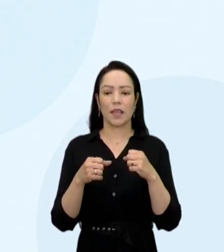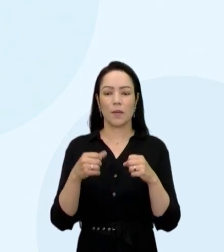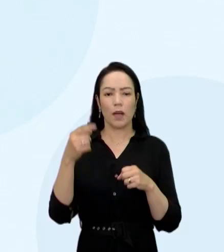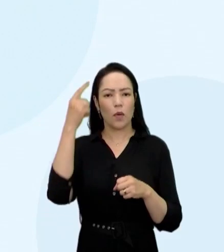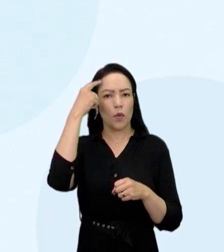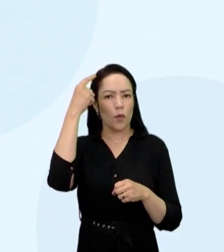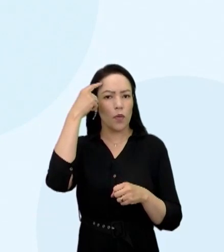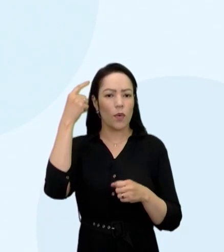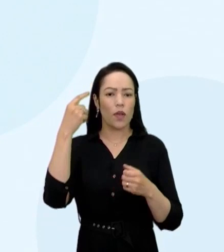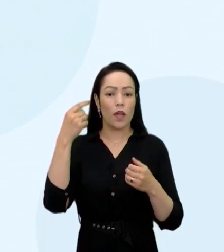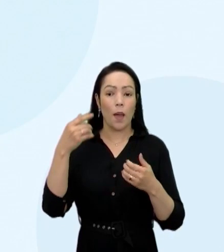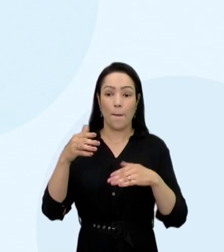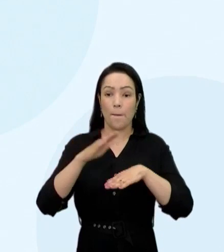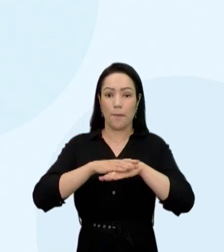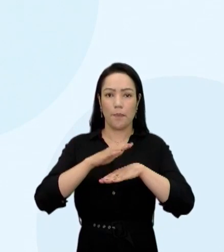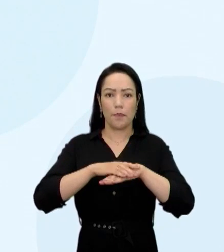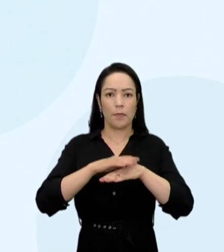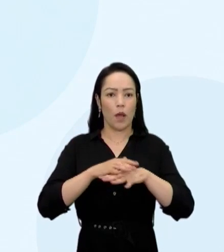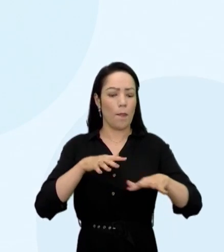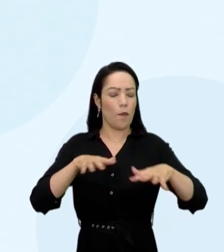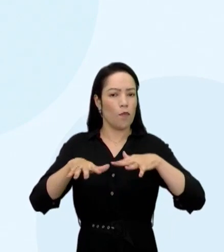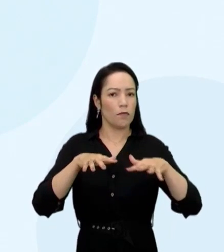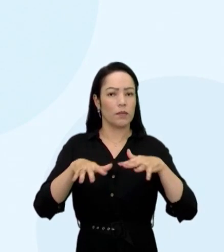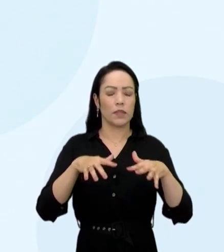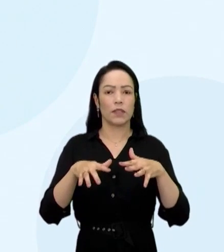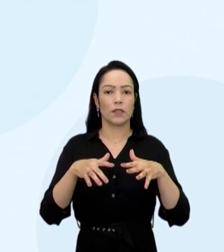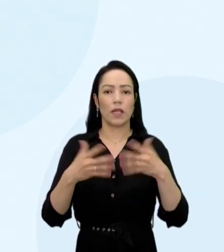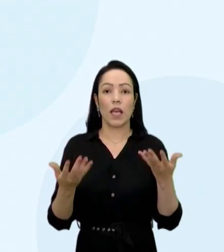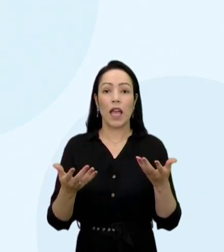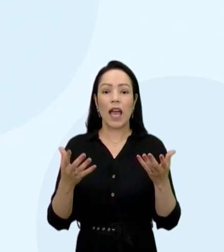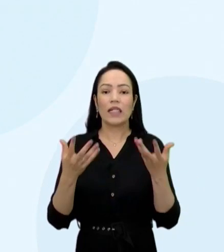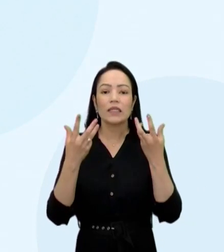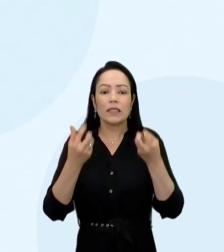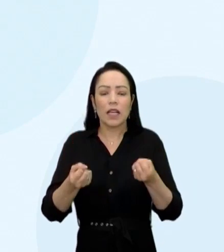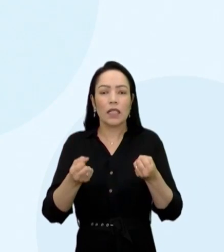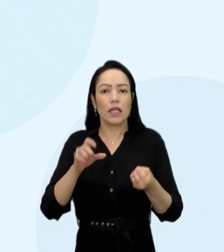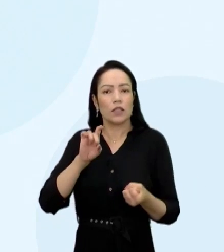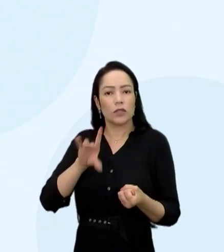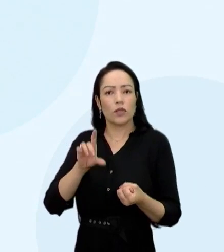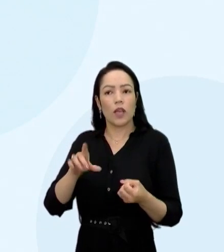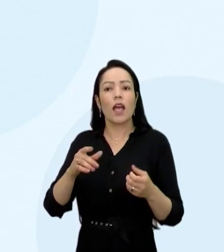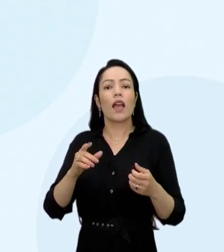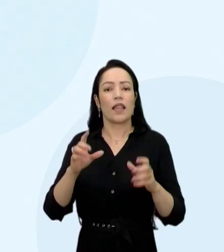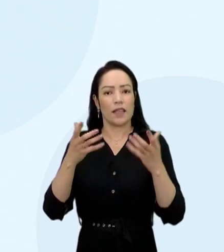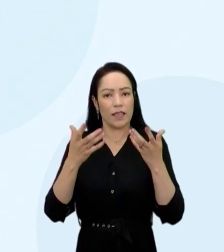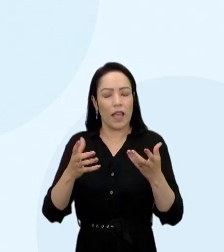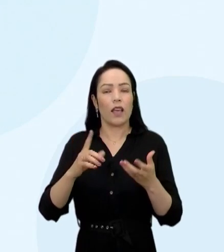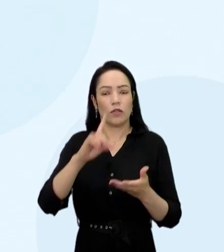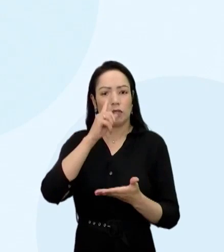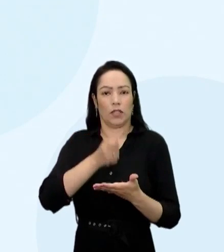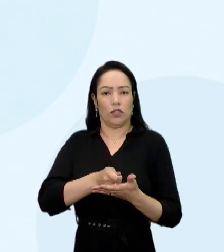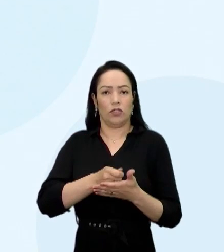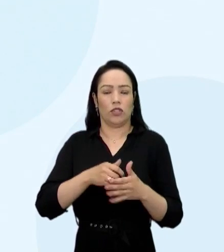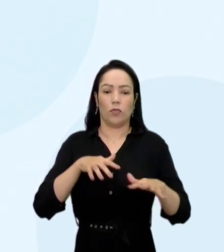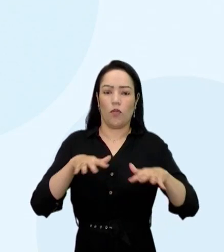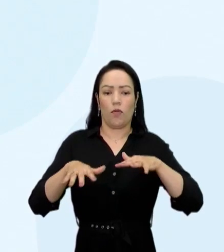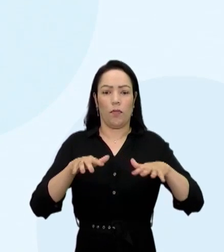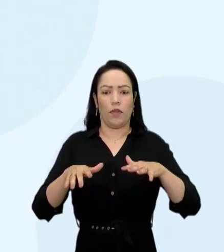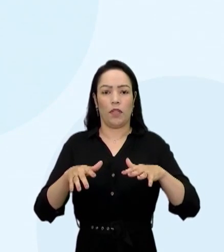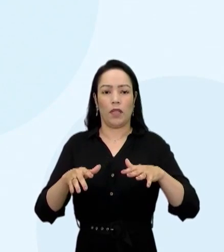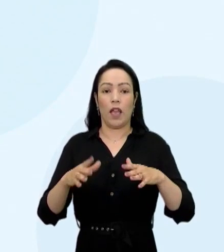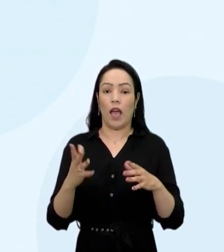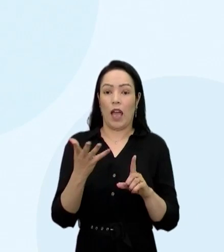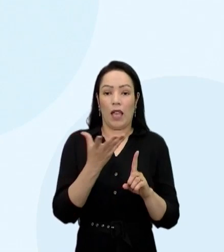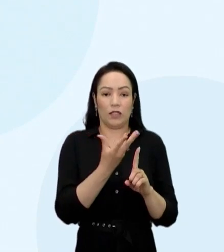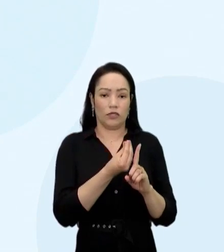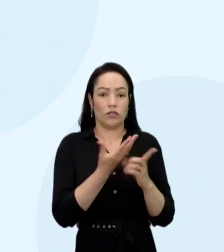nervoso e locomotor reagem conjuntamente ao movimento voluntário a partir de exemplos reais, como a arte e o